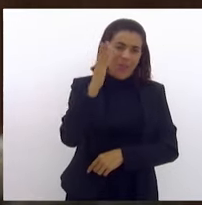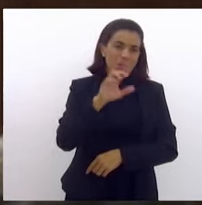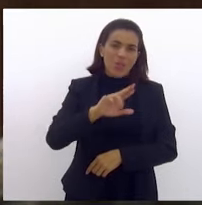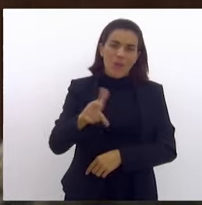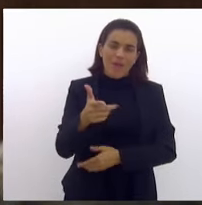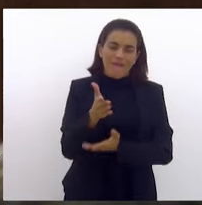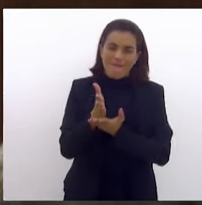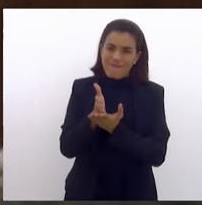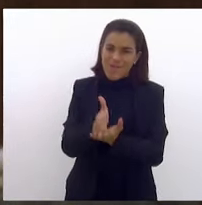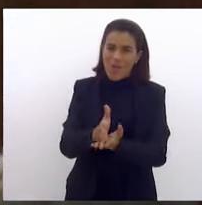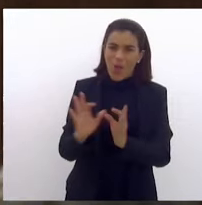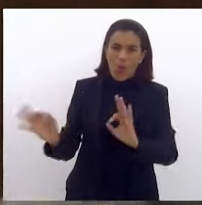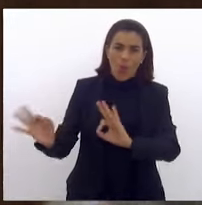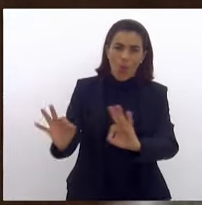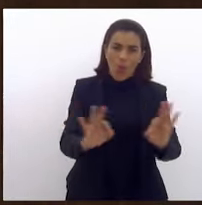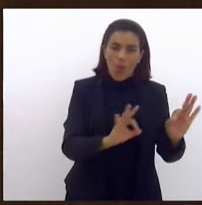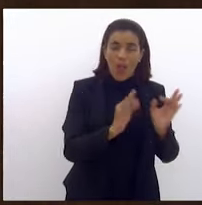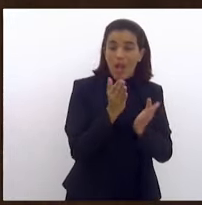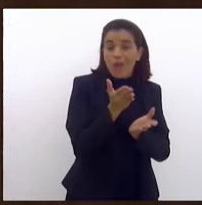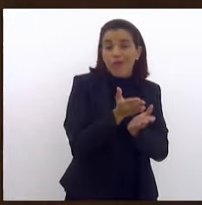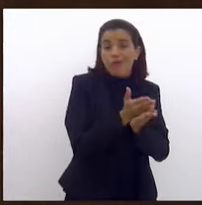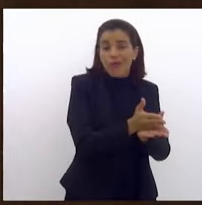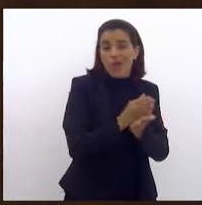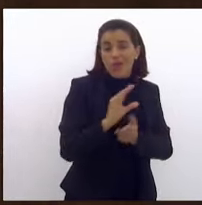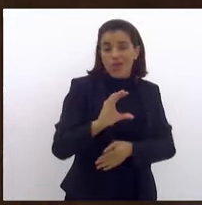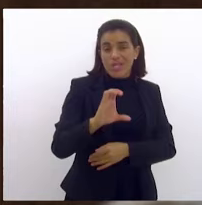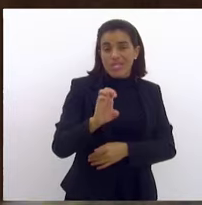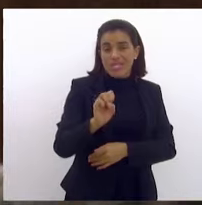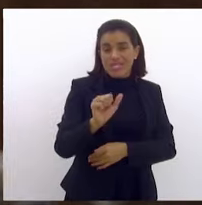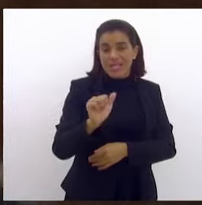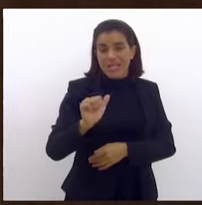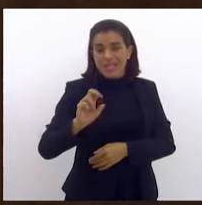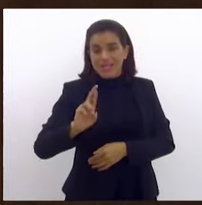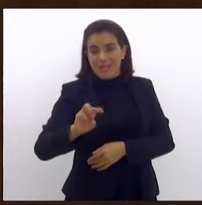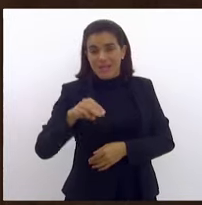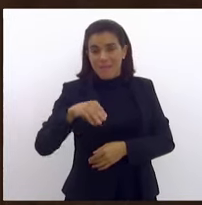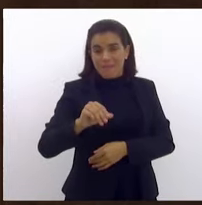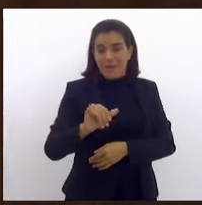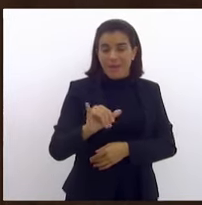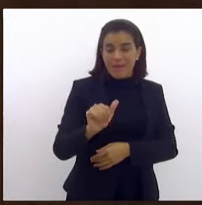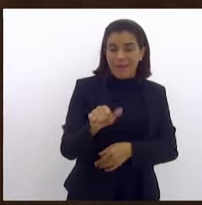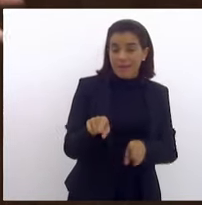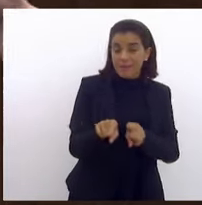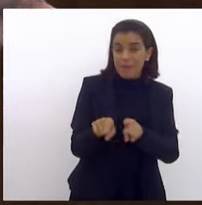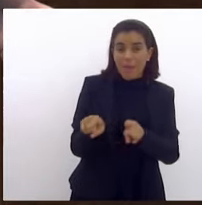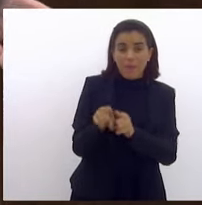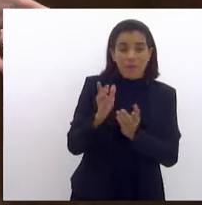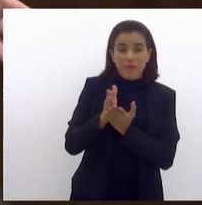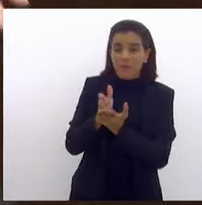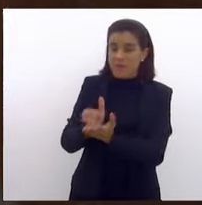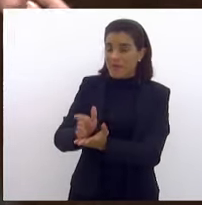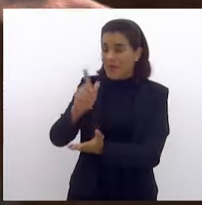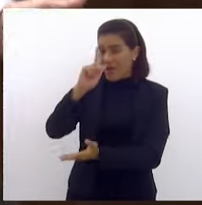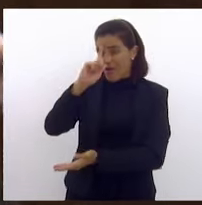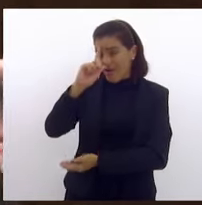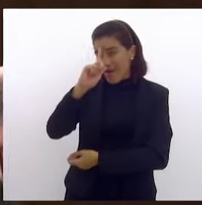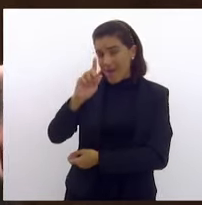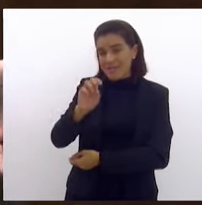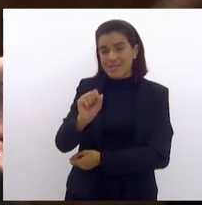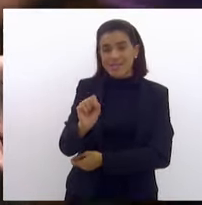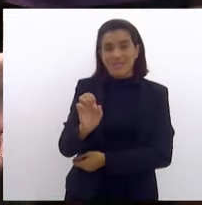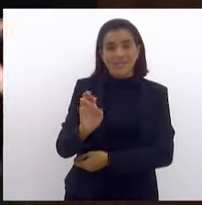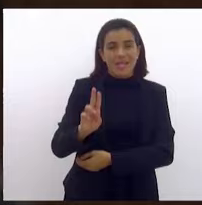ninguém. Não foi fiel ao César Maia, que projetou ele, não foi fiel Sérgio Cabral, que ele